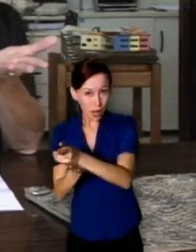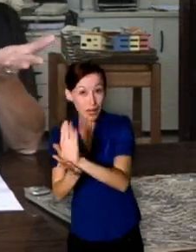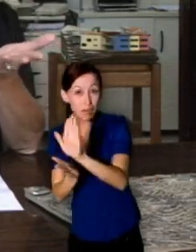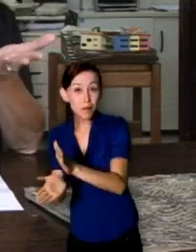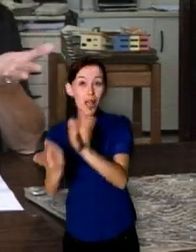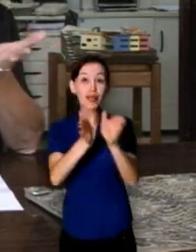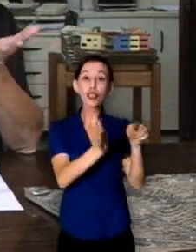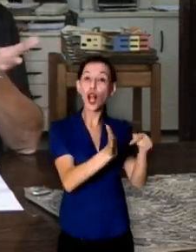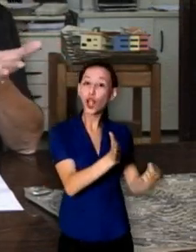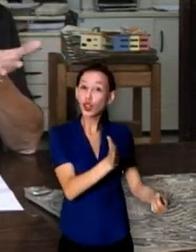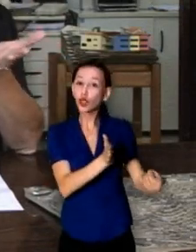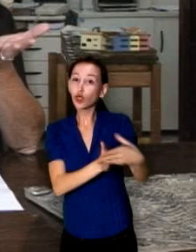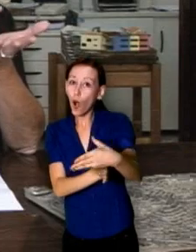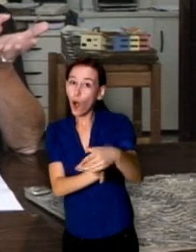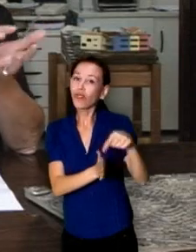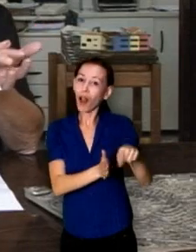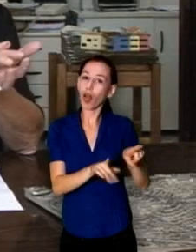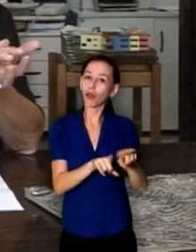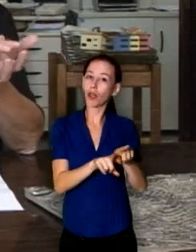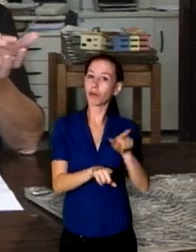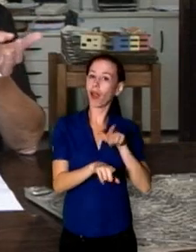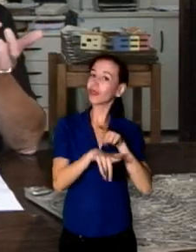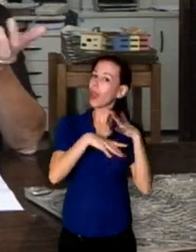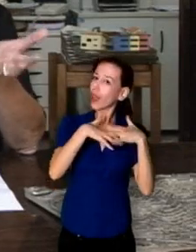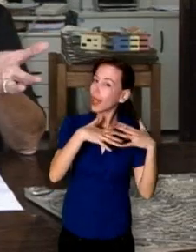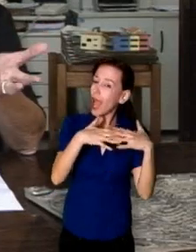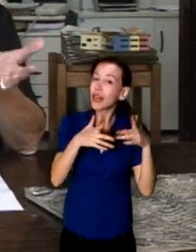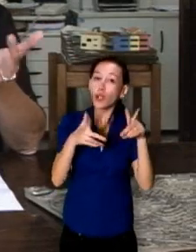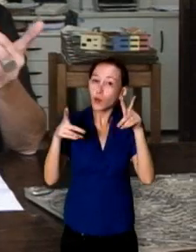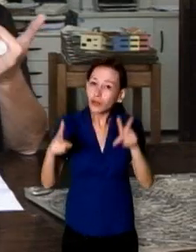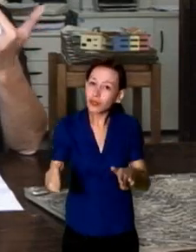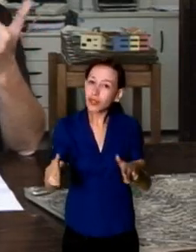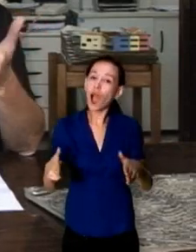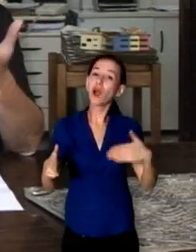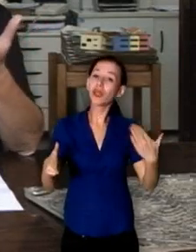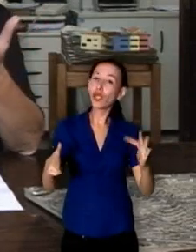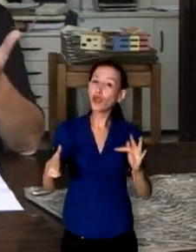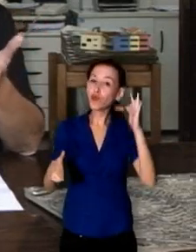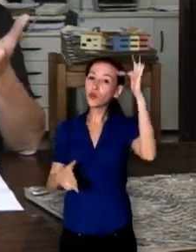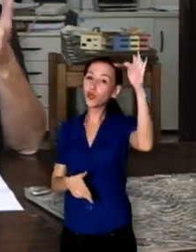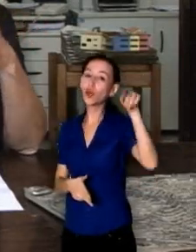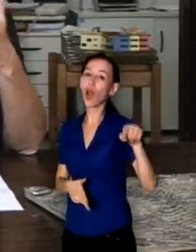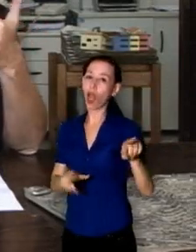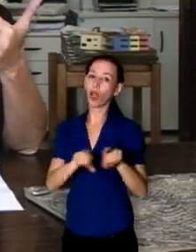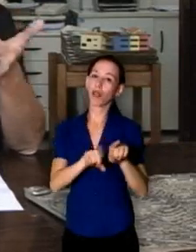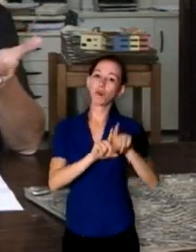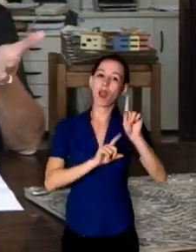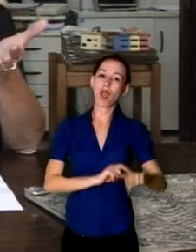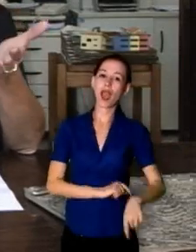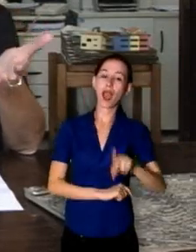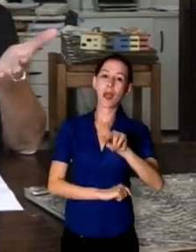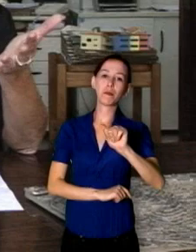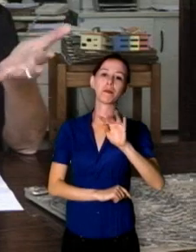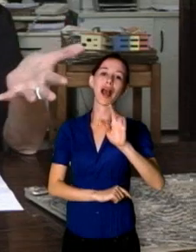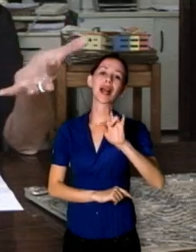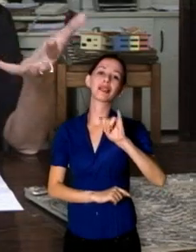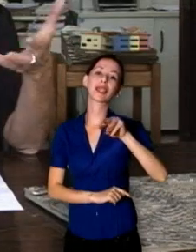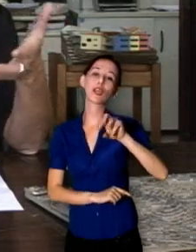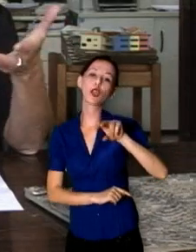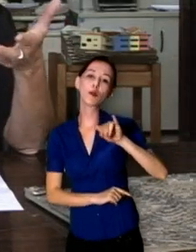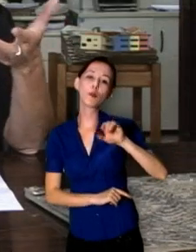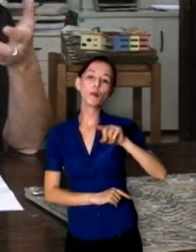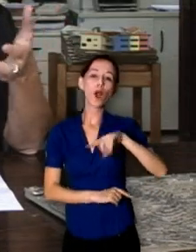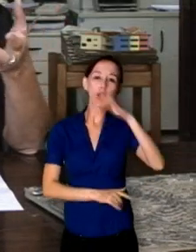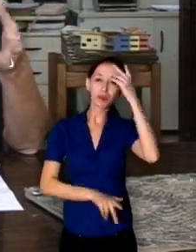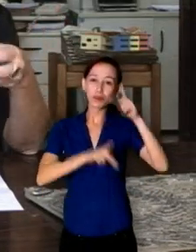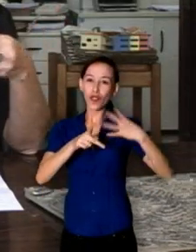ser construído, ele é construído com o carinho tal que daqui a algum tempo ele é reconhecido pelas próximas gerações